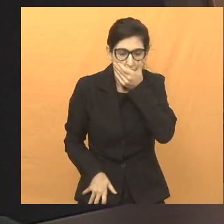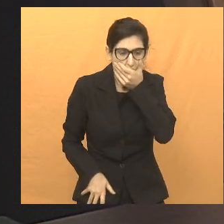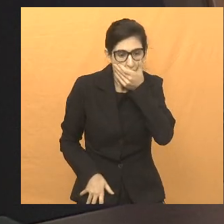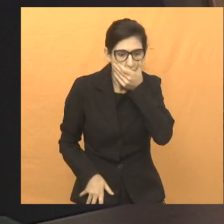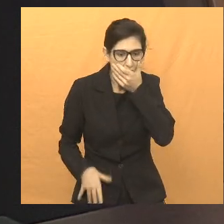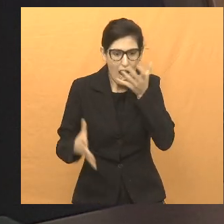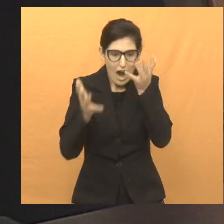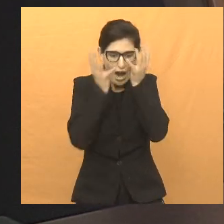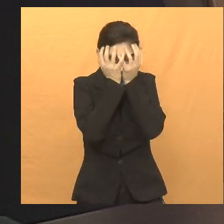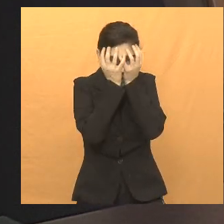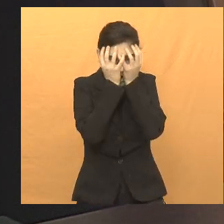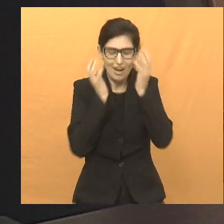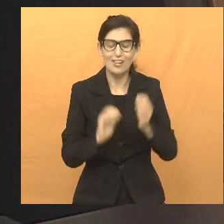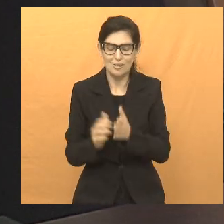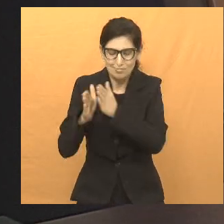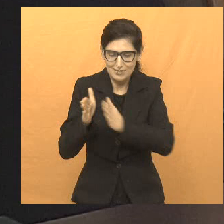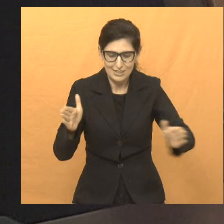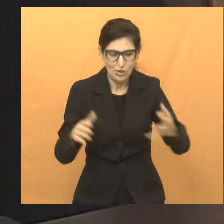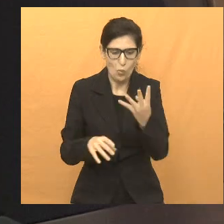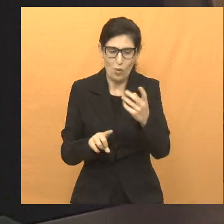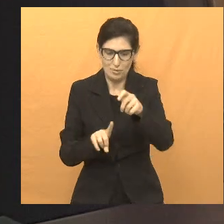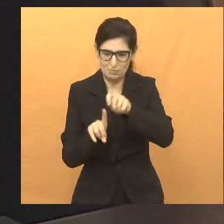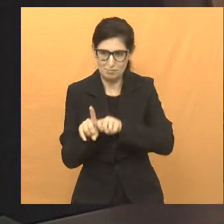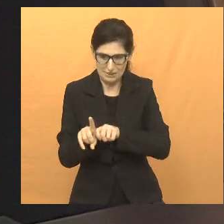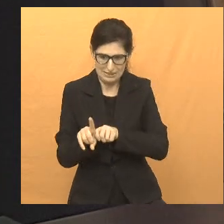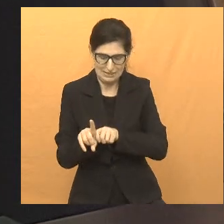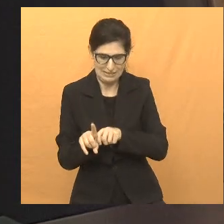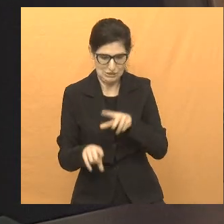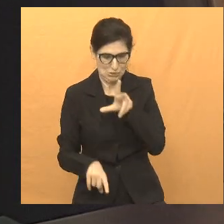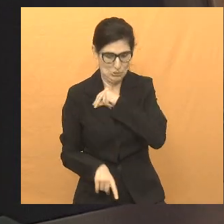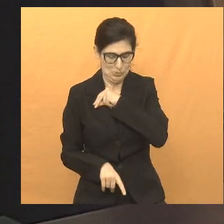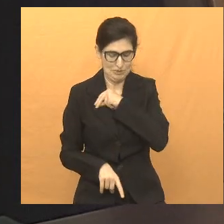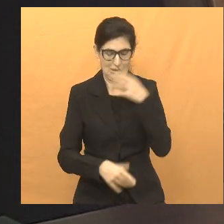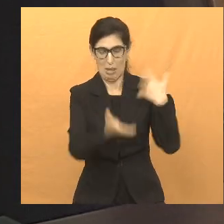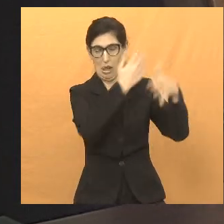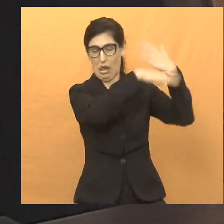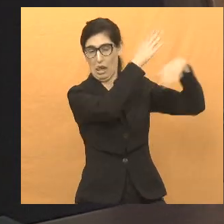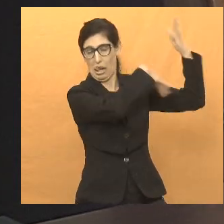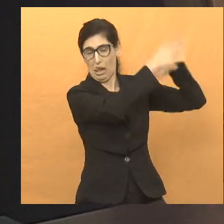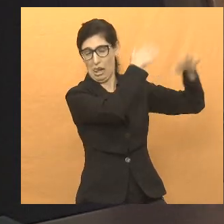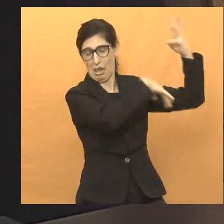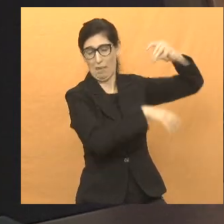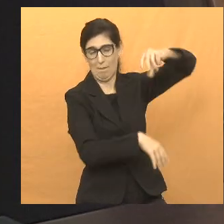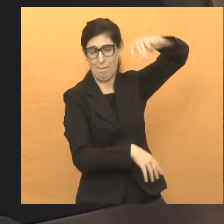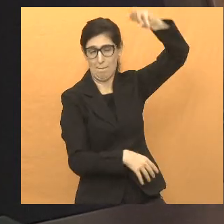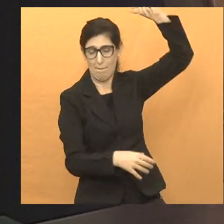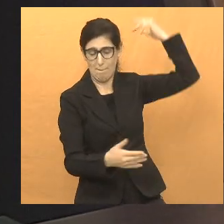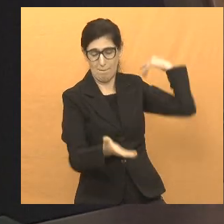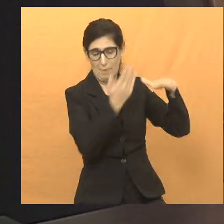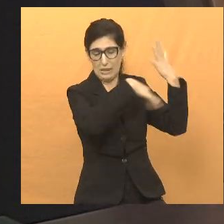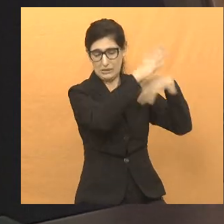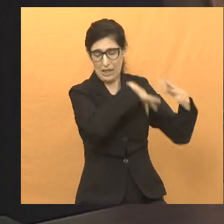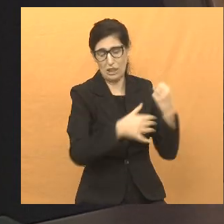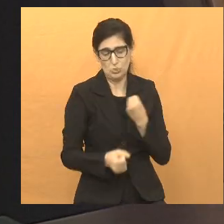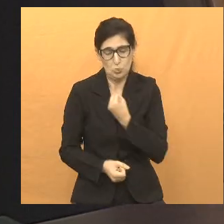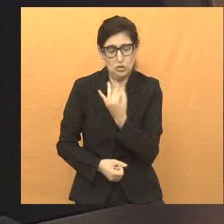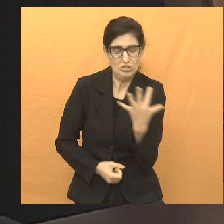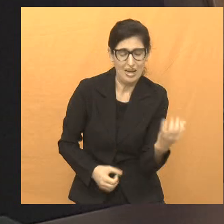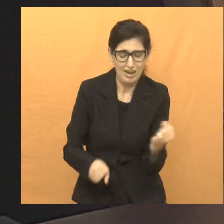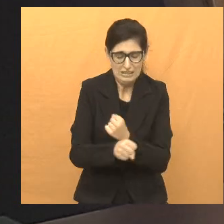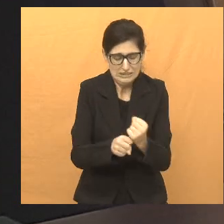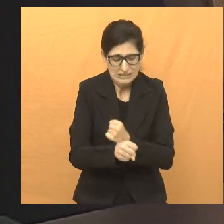num quadrimestre, imagina isso ao longo de anos e anos e décadas. Então, é só uma consideração, né? O